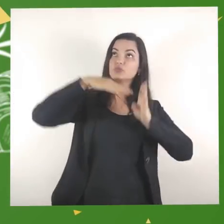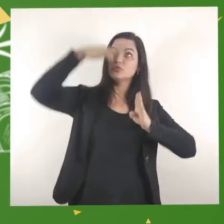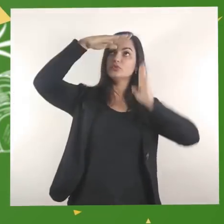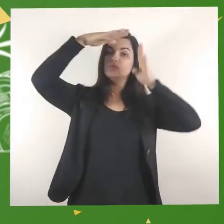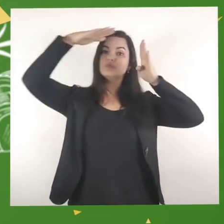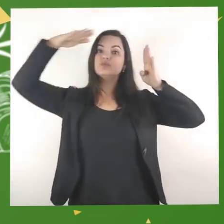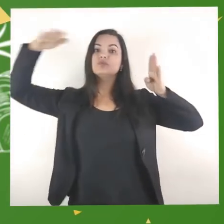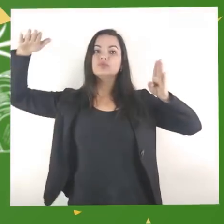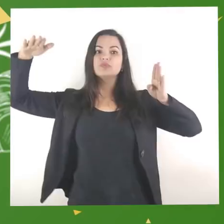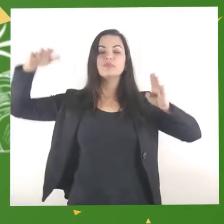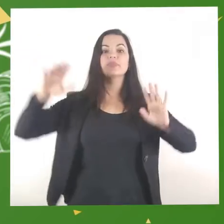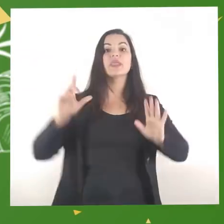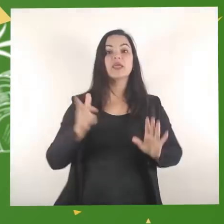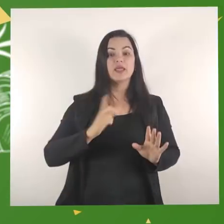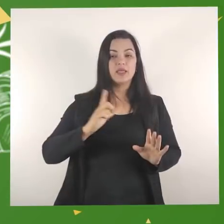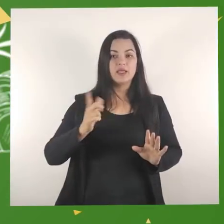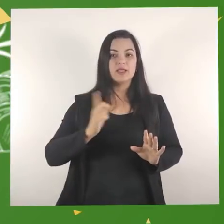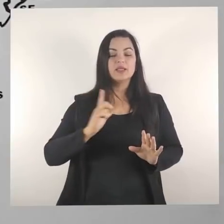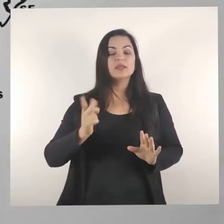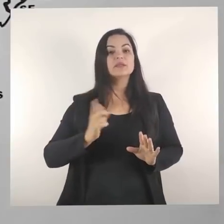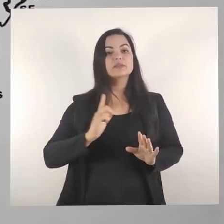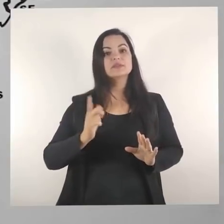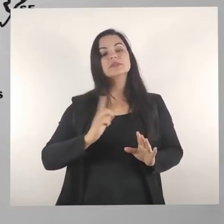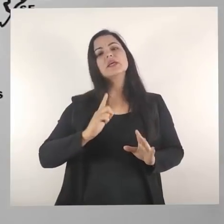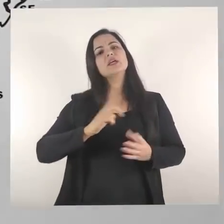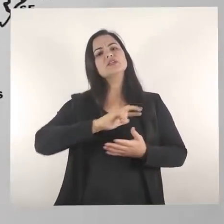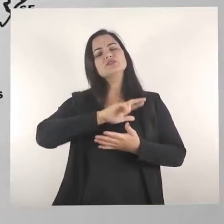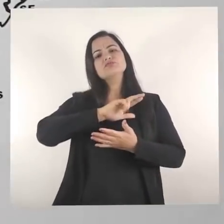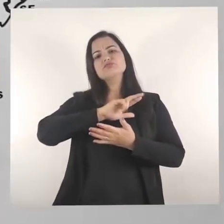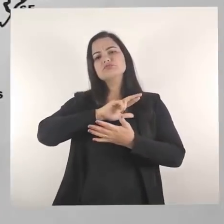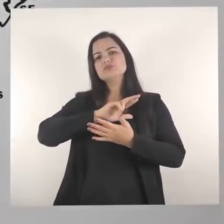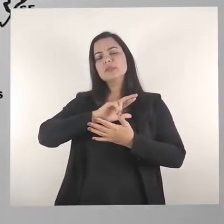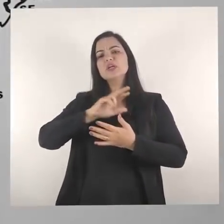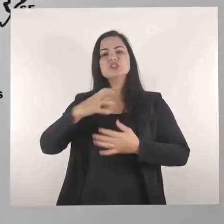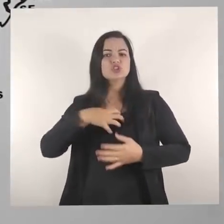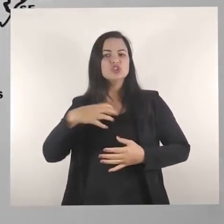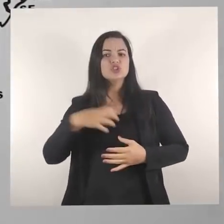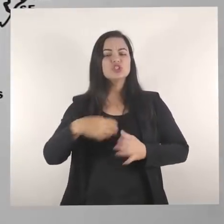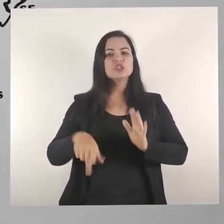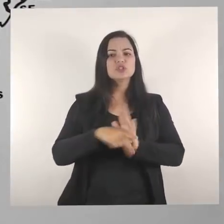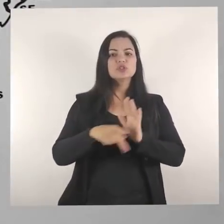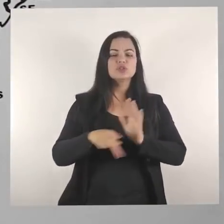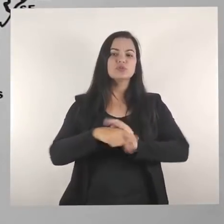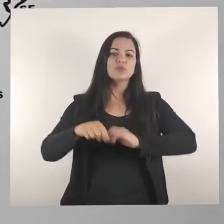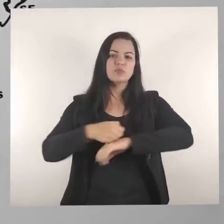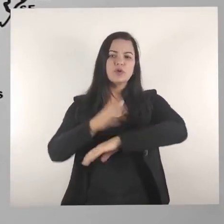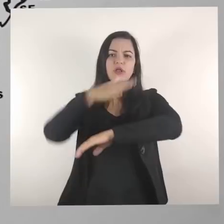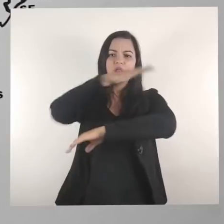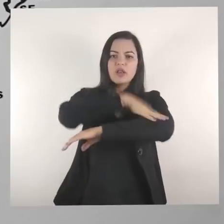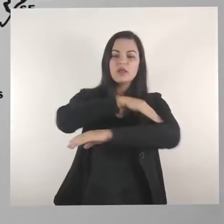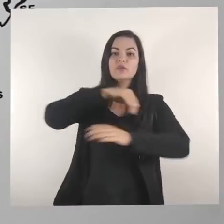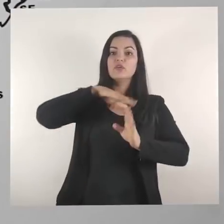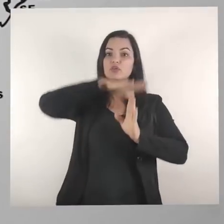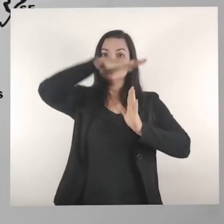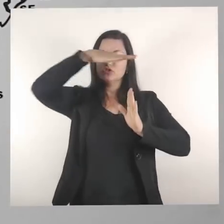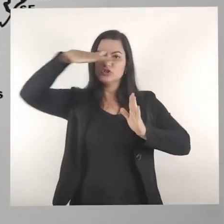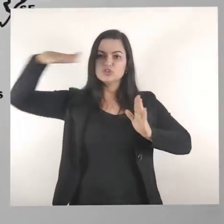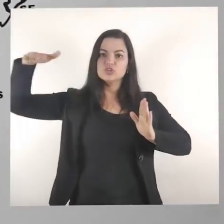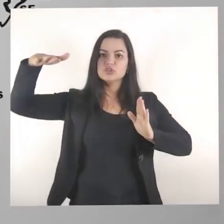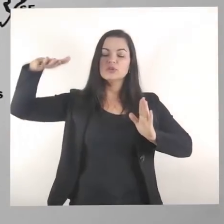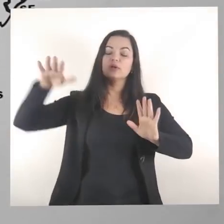temos áreas de relevo desse tipo em chapada por várias partes aqui do Brasil. Mas lá na